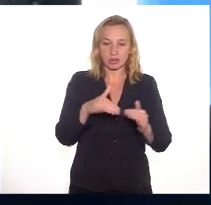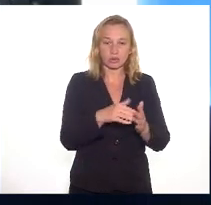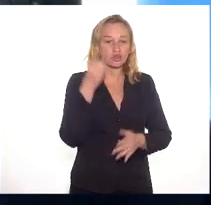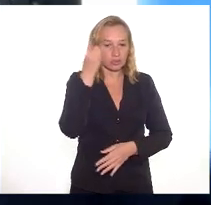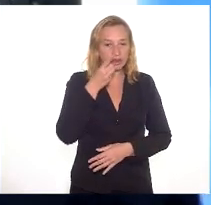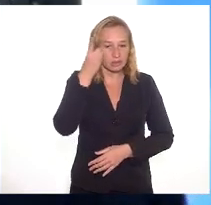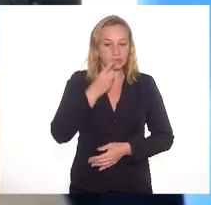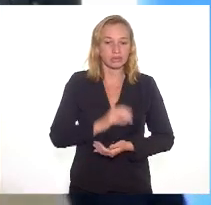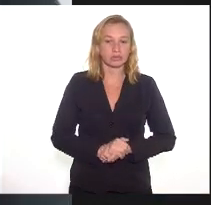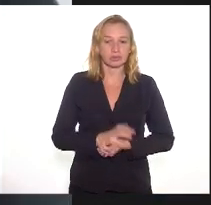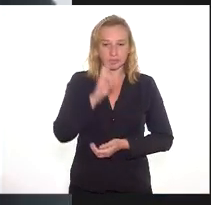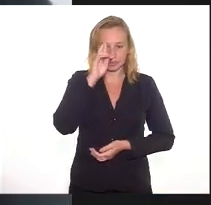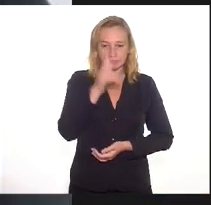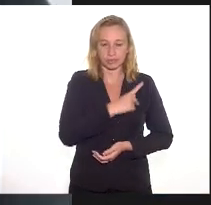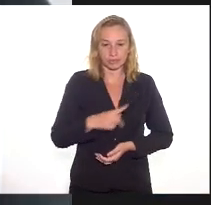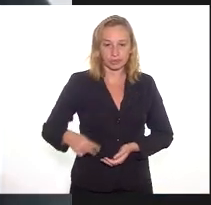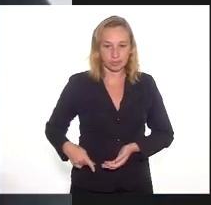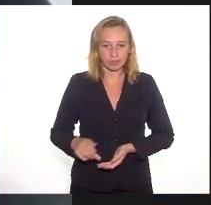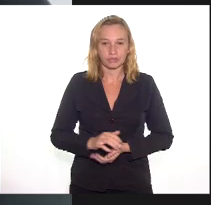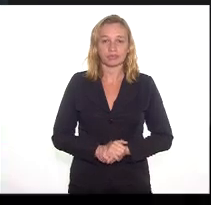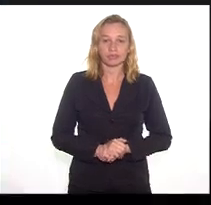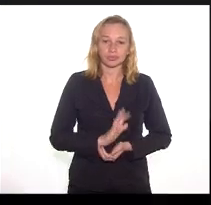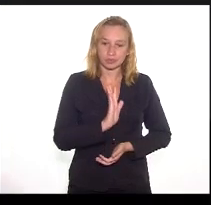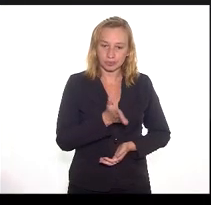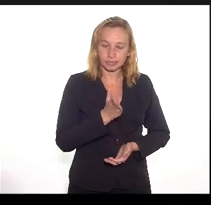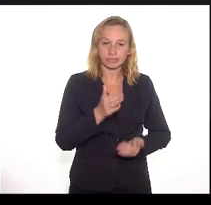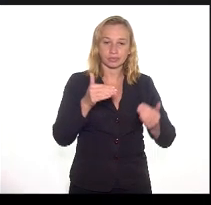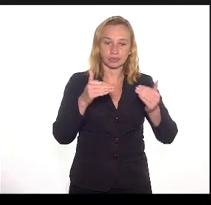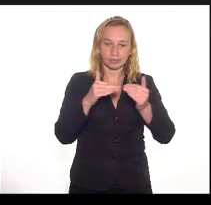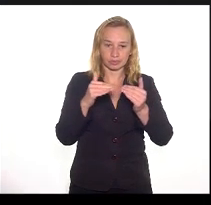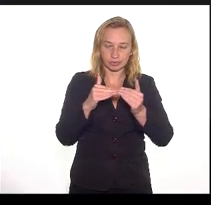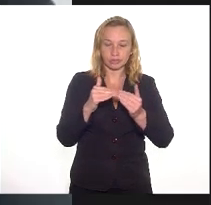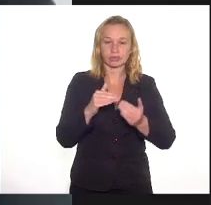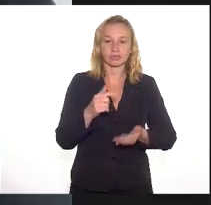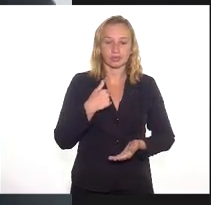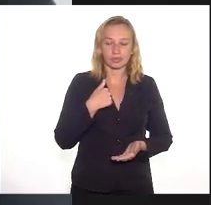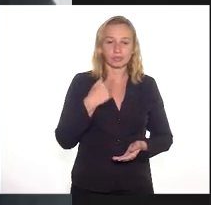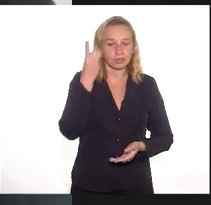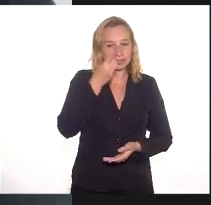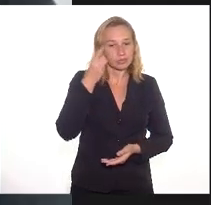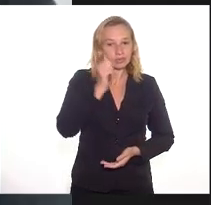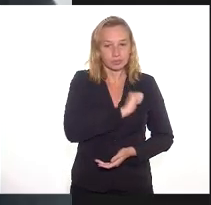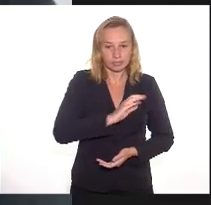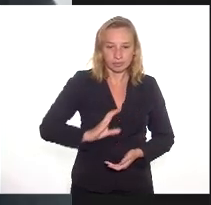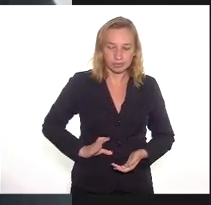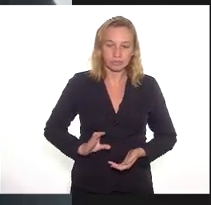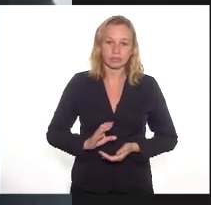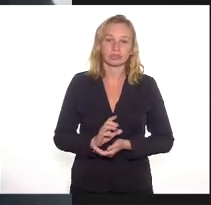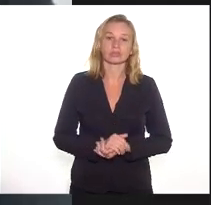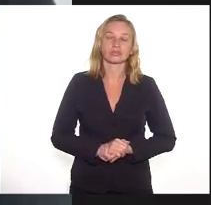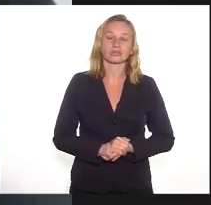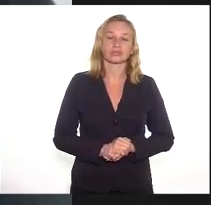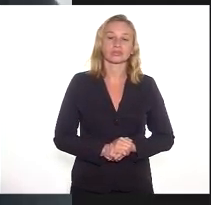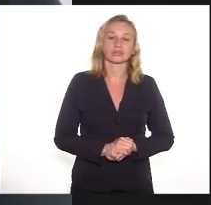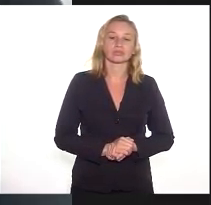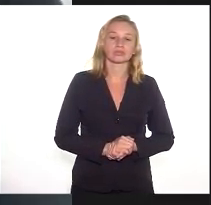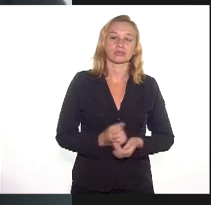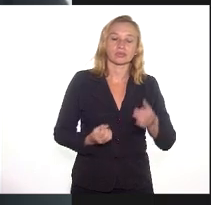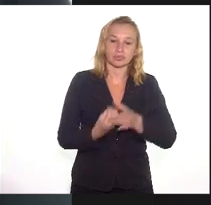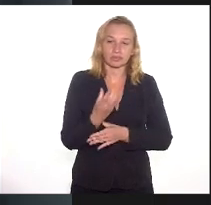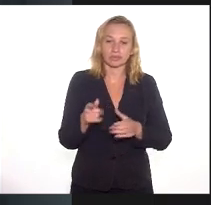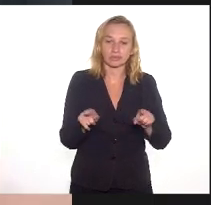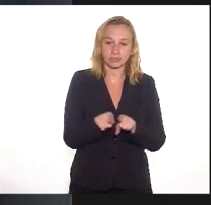deputados. Senhor presidente, já havia um acordo entre eu e o deputado André Siciliano, nosso coautor também,